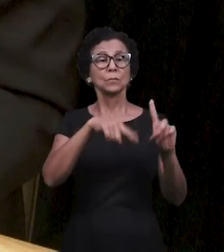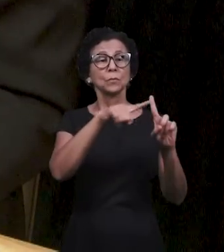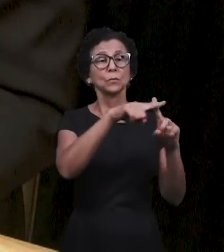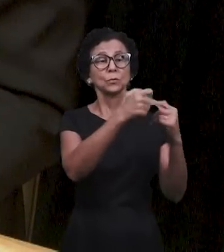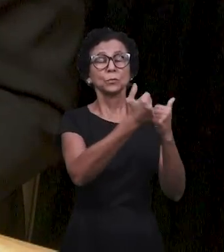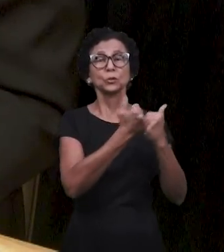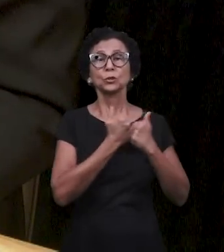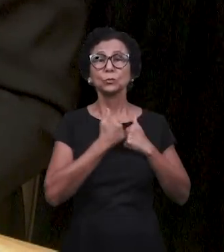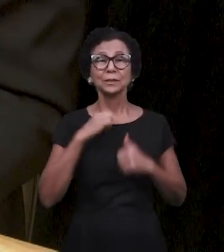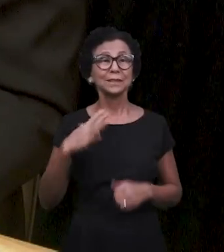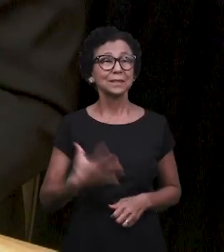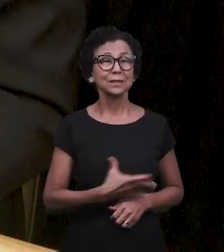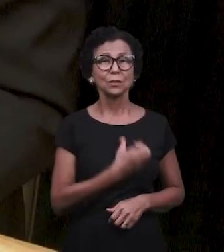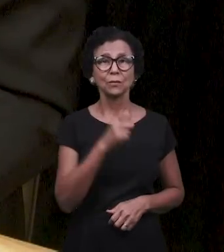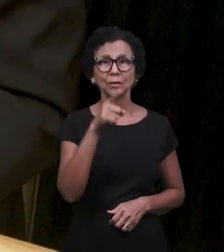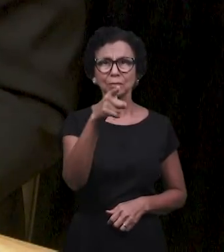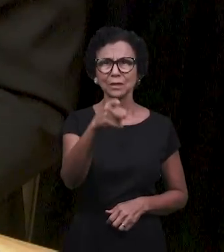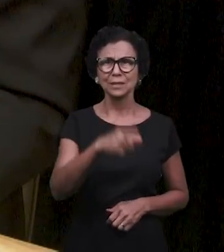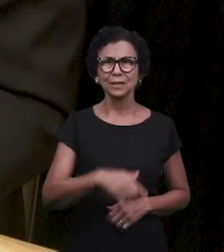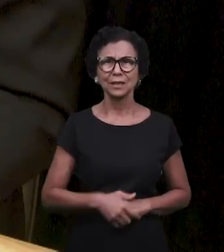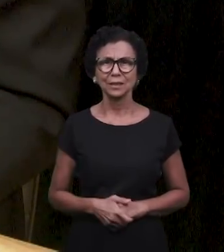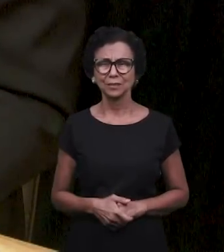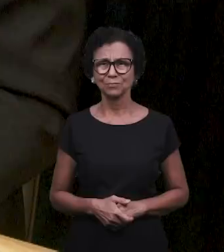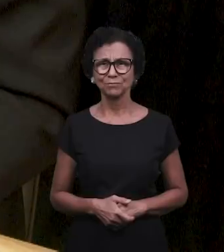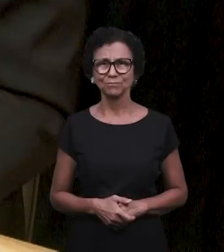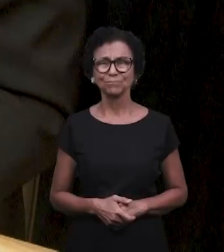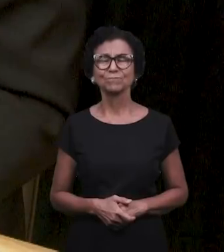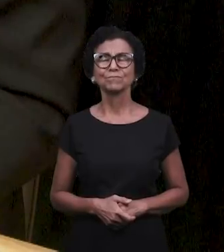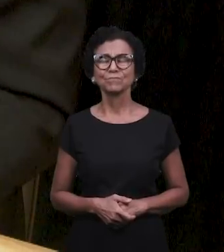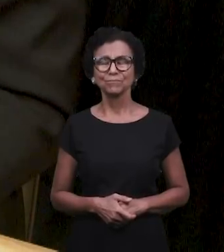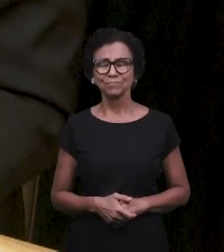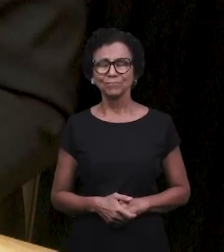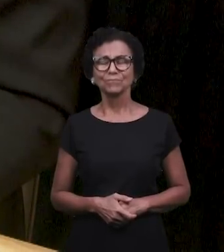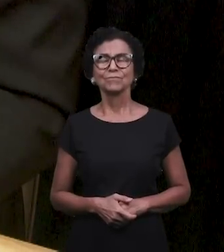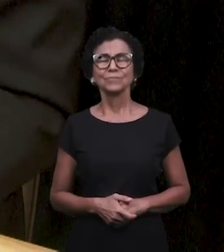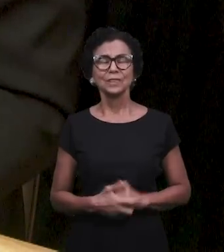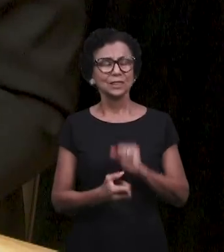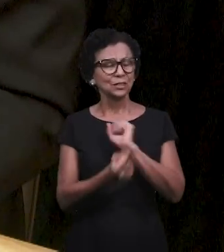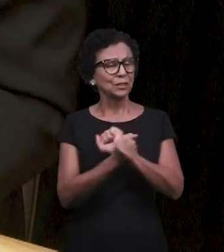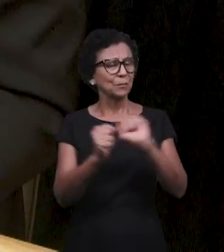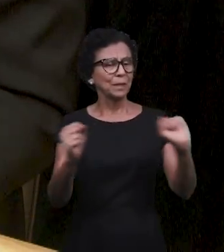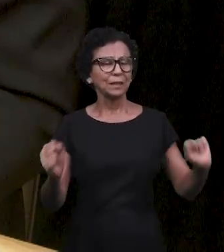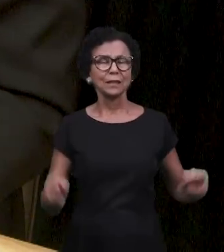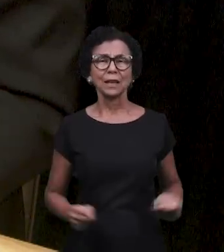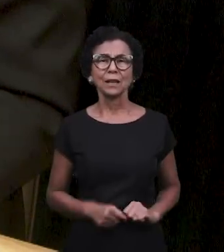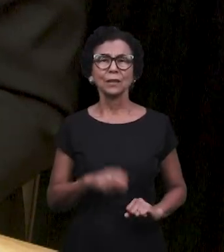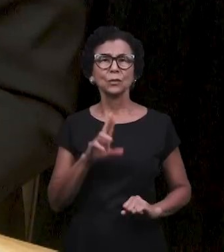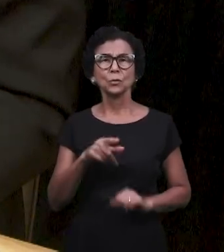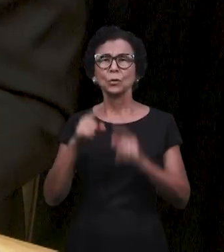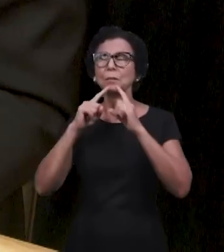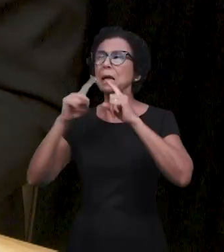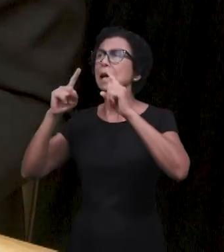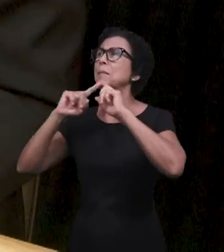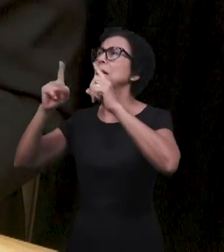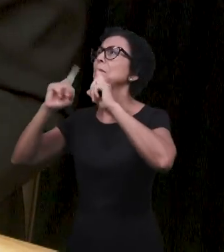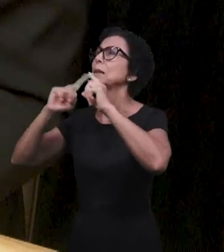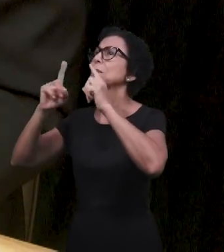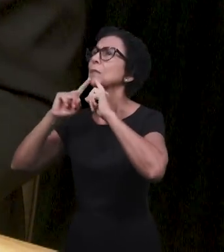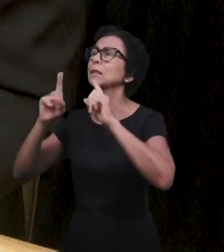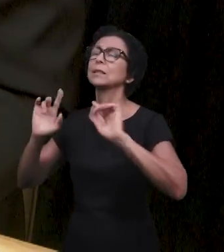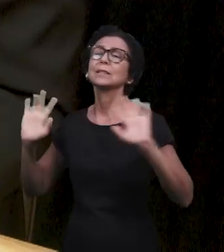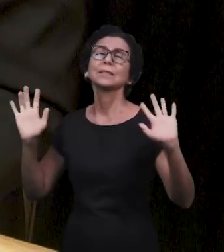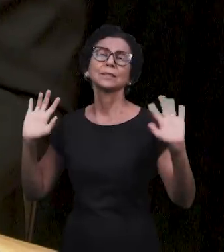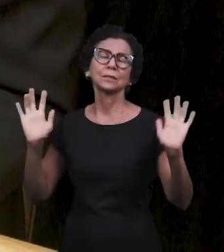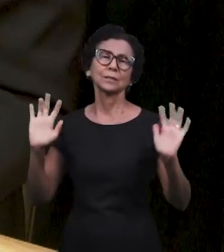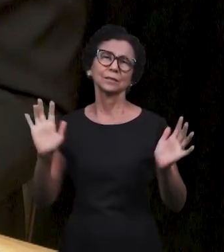homem, para tirar o homem da sua dor, da sua miséria, da sua decepção. Você não tem de murmurar contra Deus em ocasião nenhuma. Está aí diante de